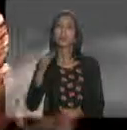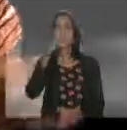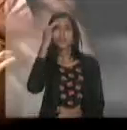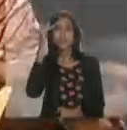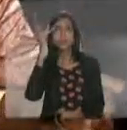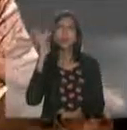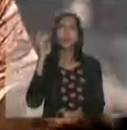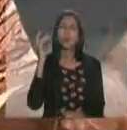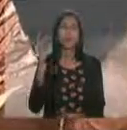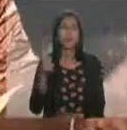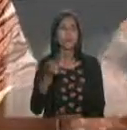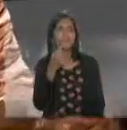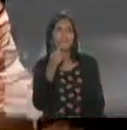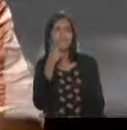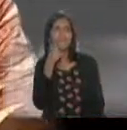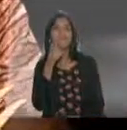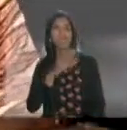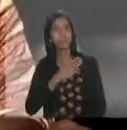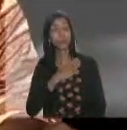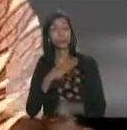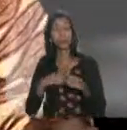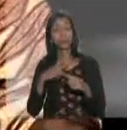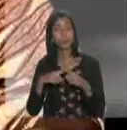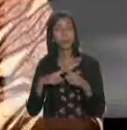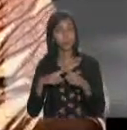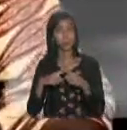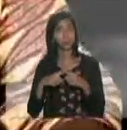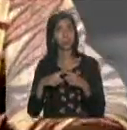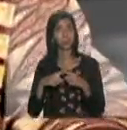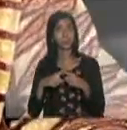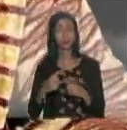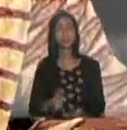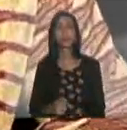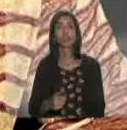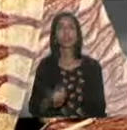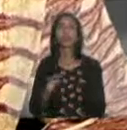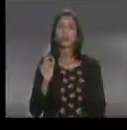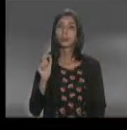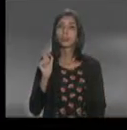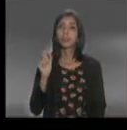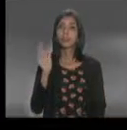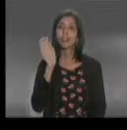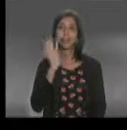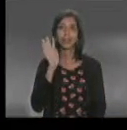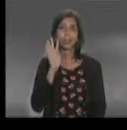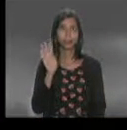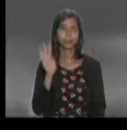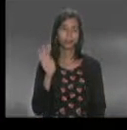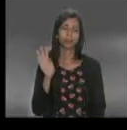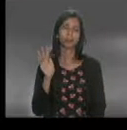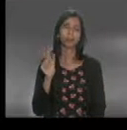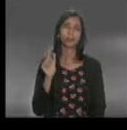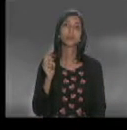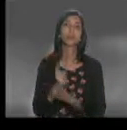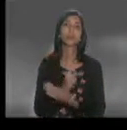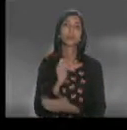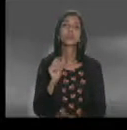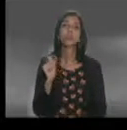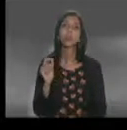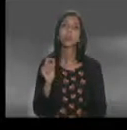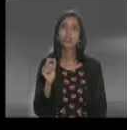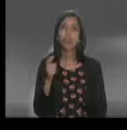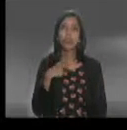as pessoas se identificam, porque uma coisa interessante para